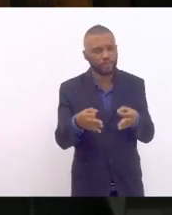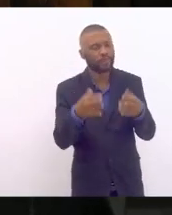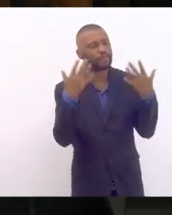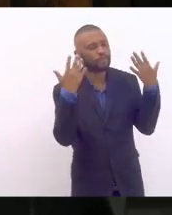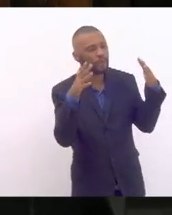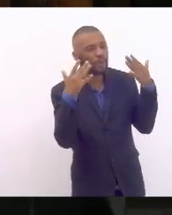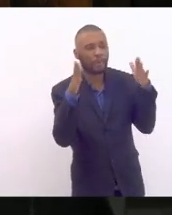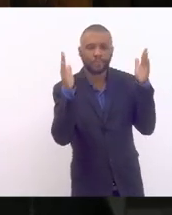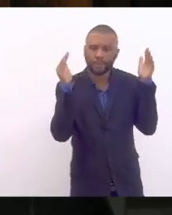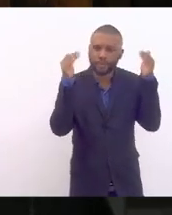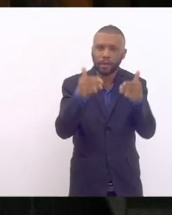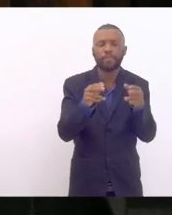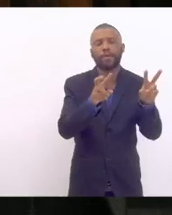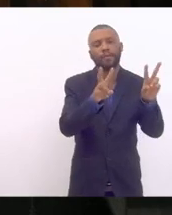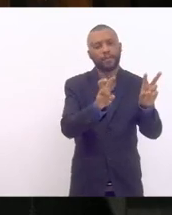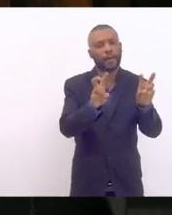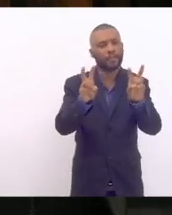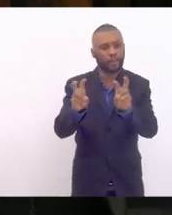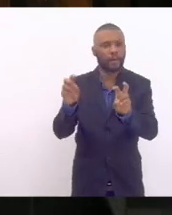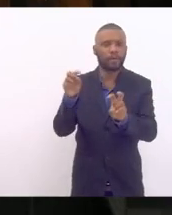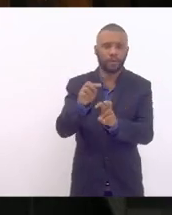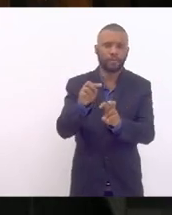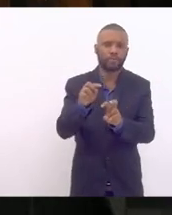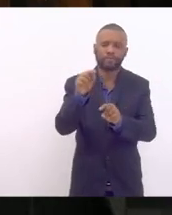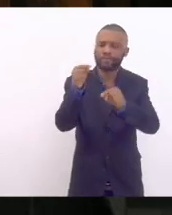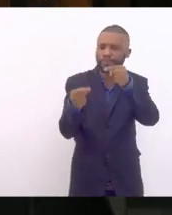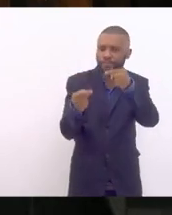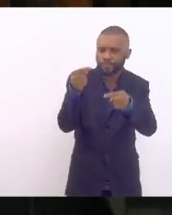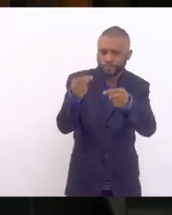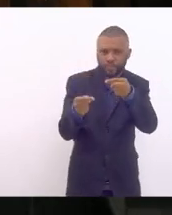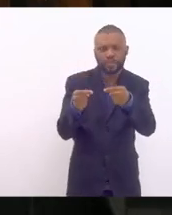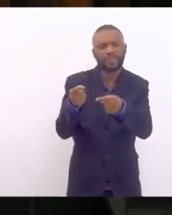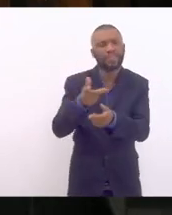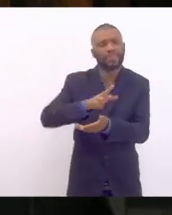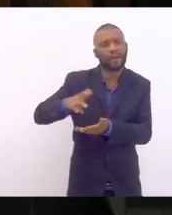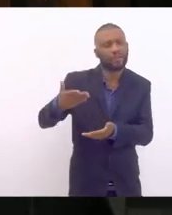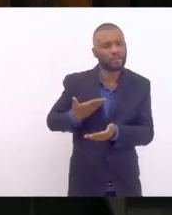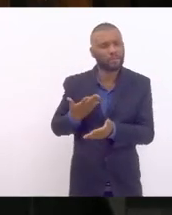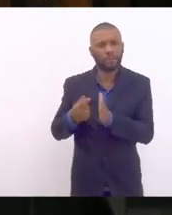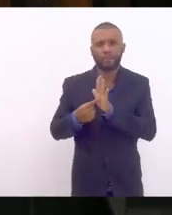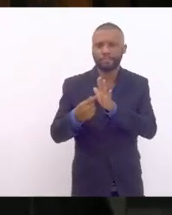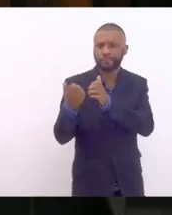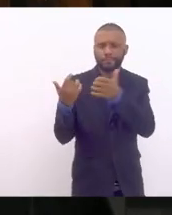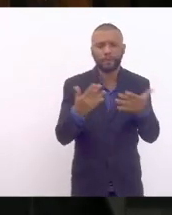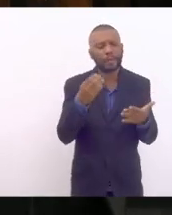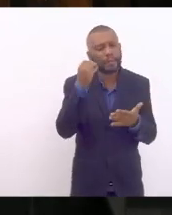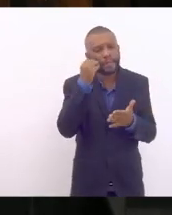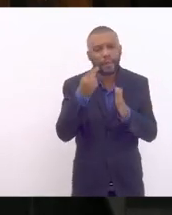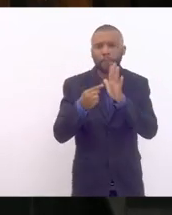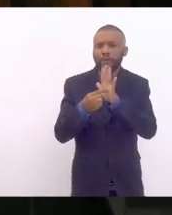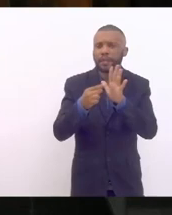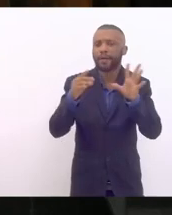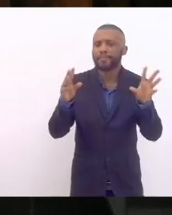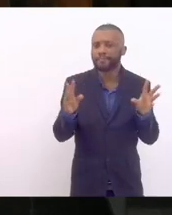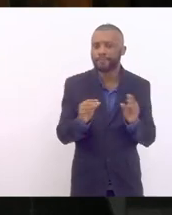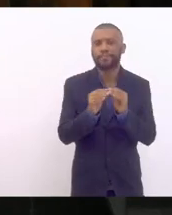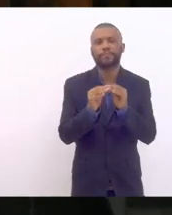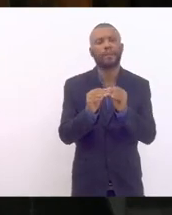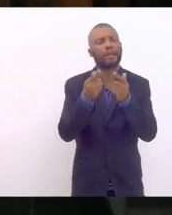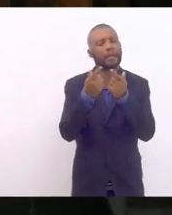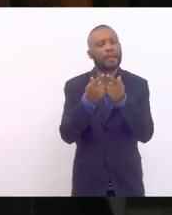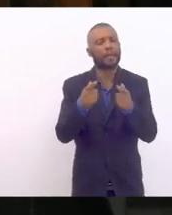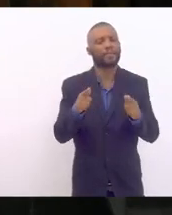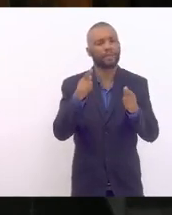pelo fórum tá trazendo essa temática aqui o que todos os colegas estão apresentando e eu tentei em alguns números aqui mostrar a